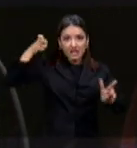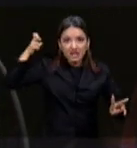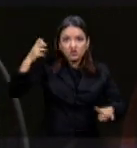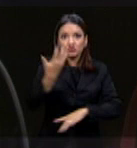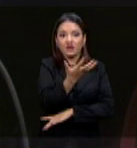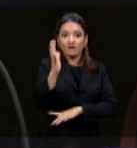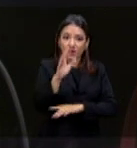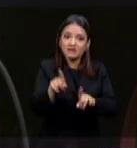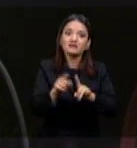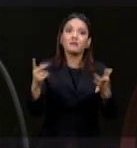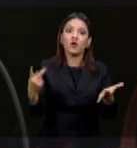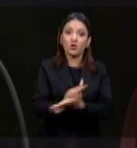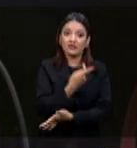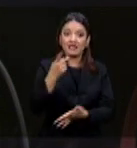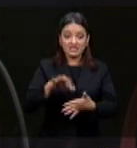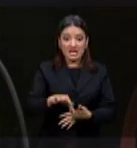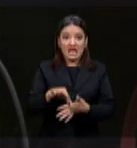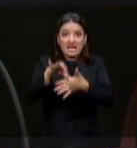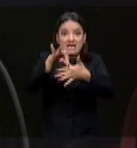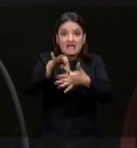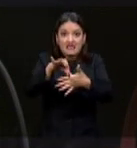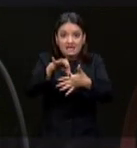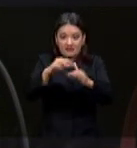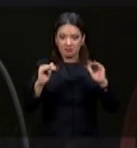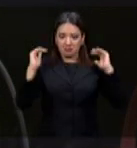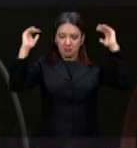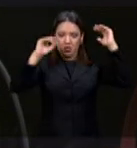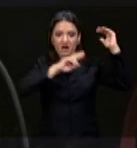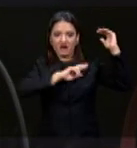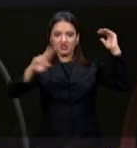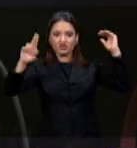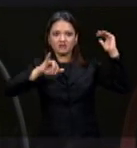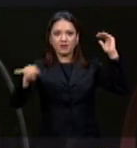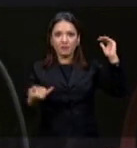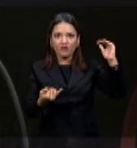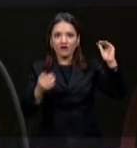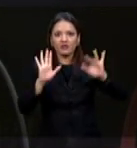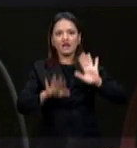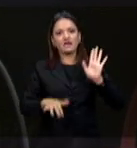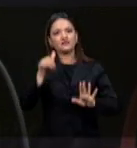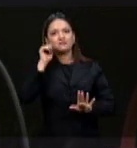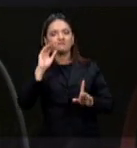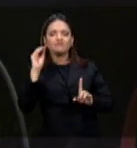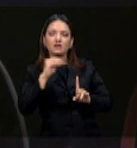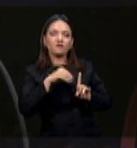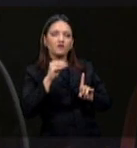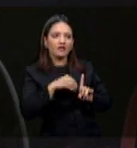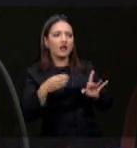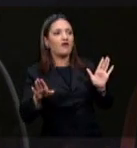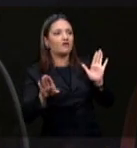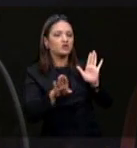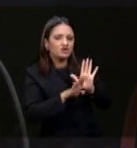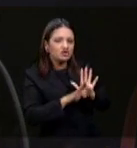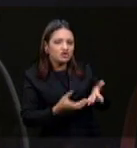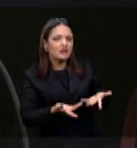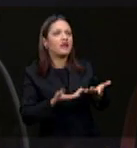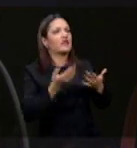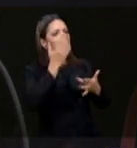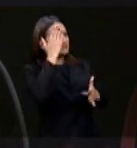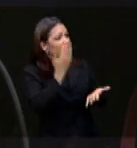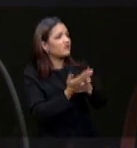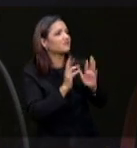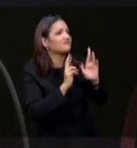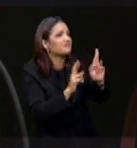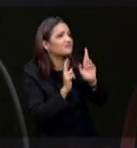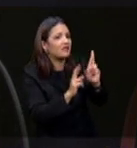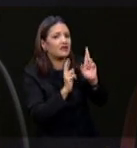em que líderes religiosos se aproveitam daquela vítima que chega para eles numa condição de vulnerabilidade, depositando ali suas